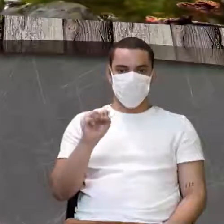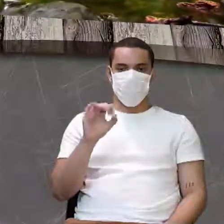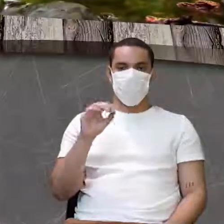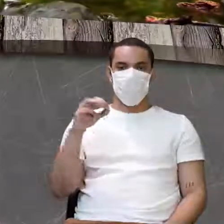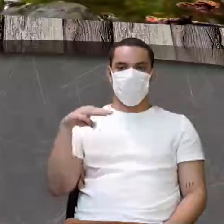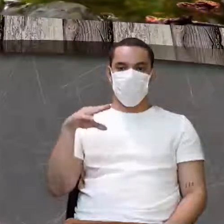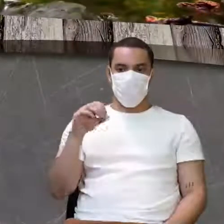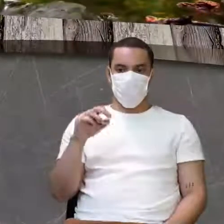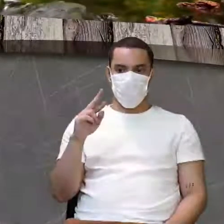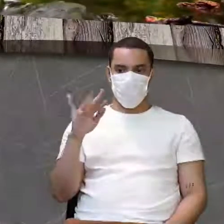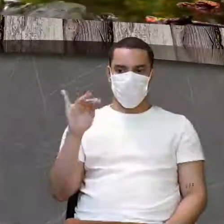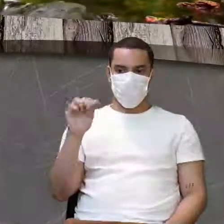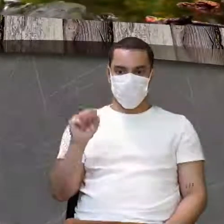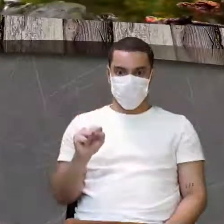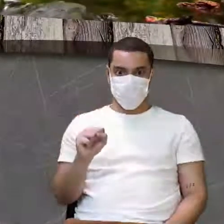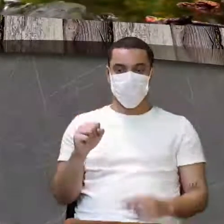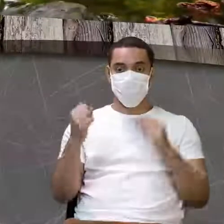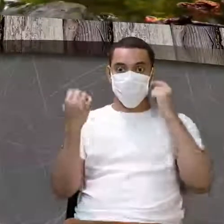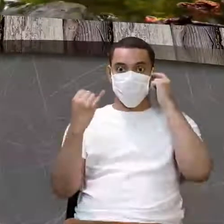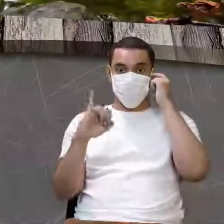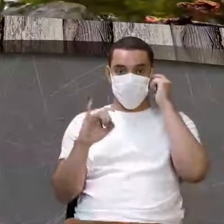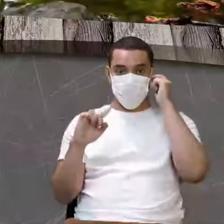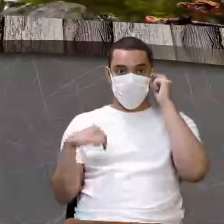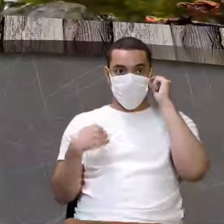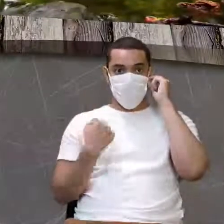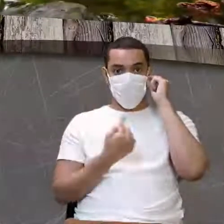plesiomorfias. Quando a gente